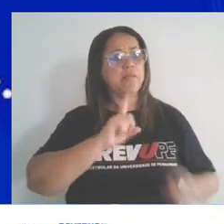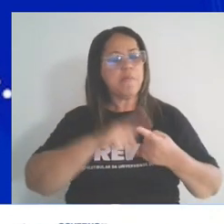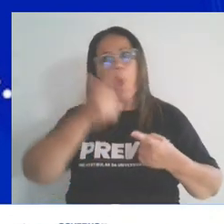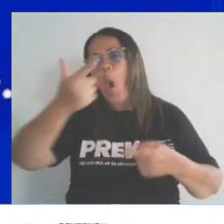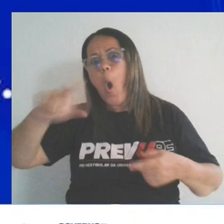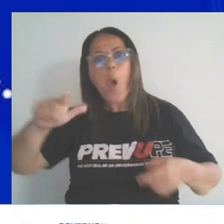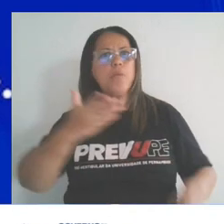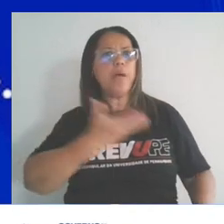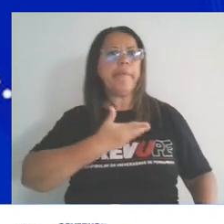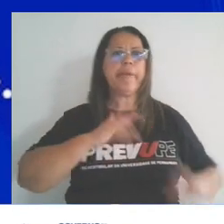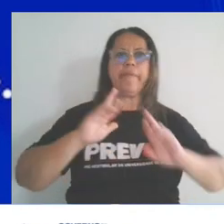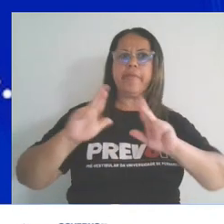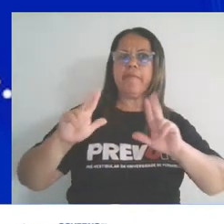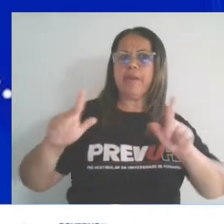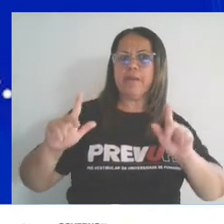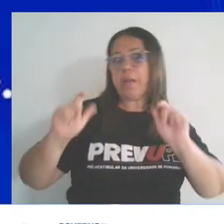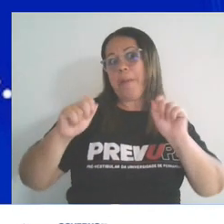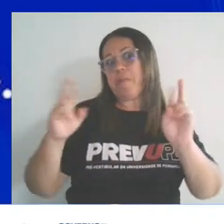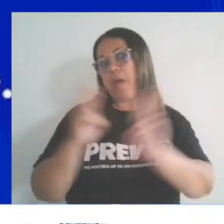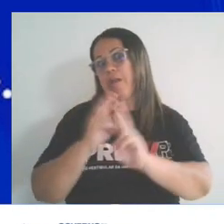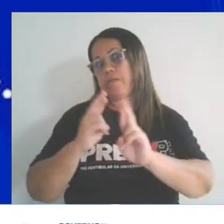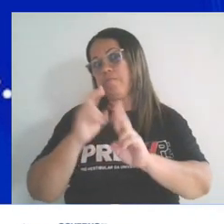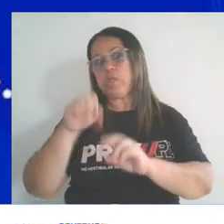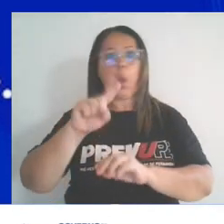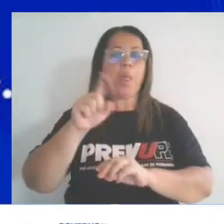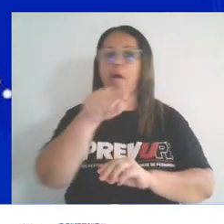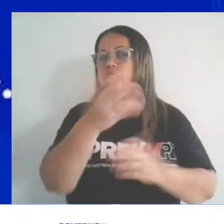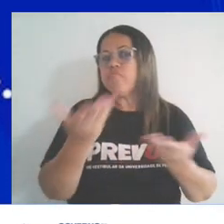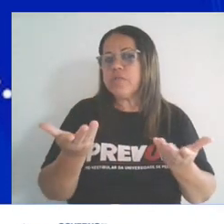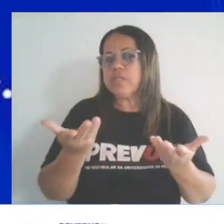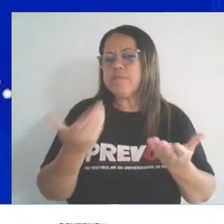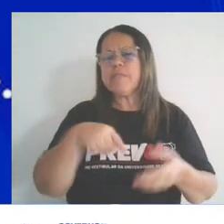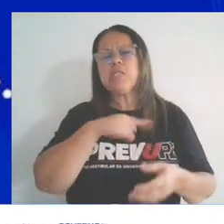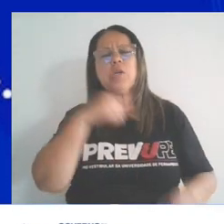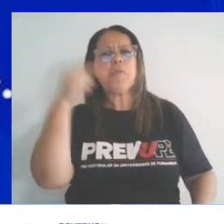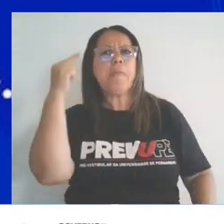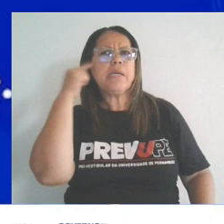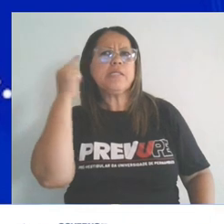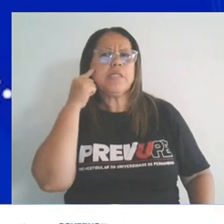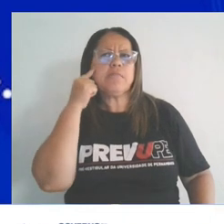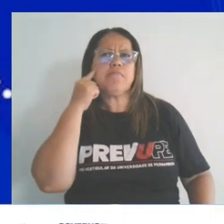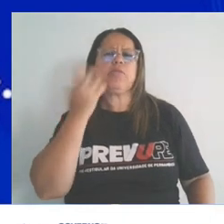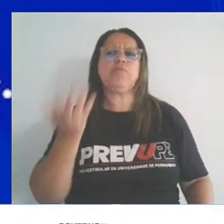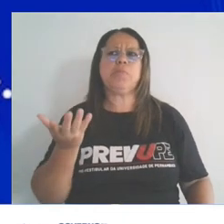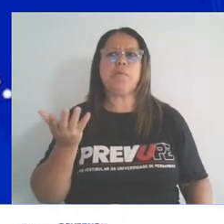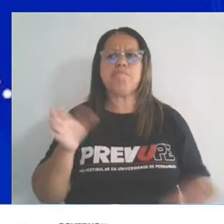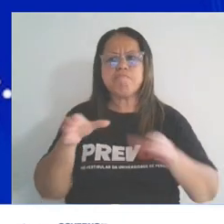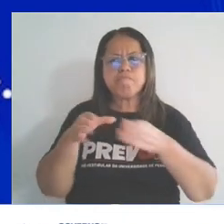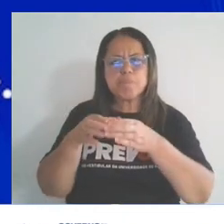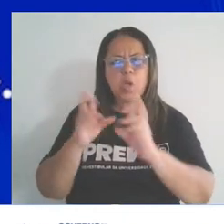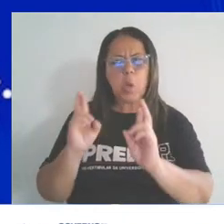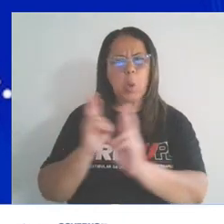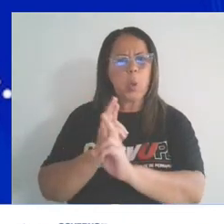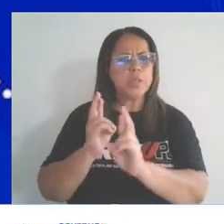você ou não. Nesse sentido, quando a gente pensa esse conjunto de relações, nós temos uma